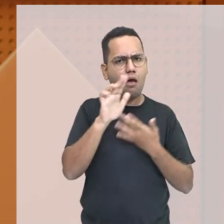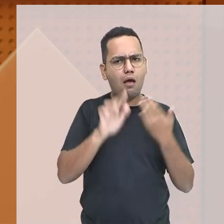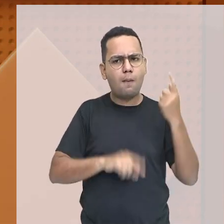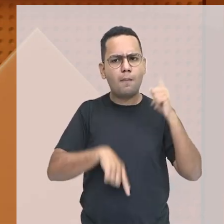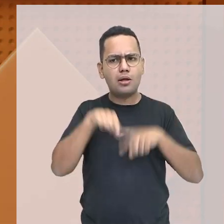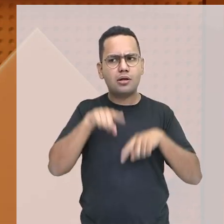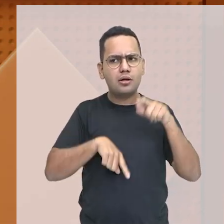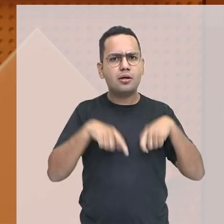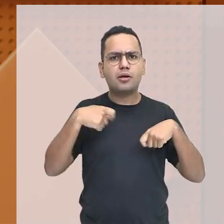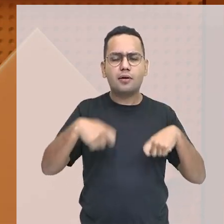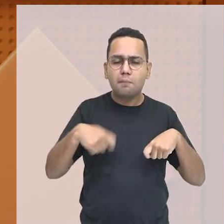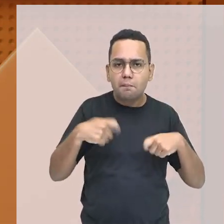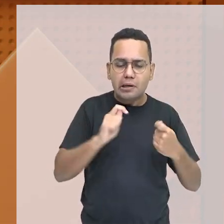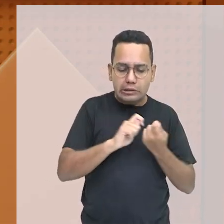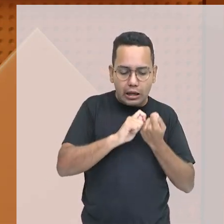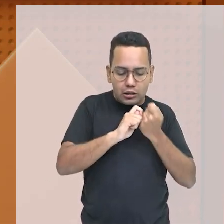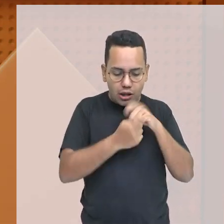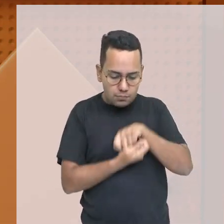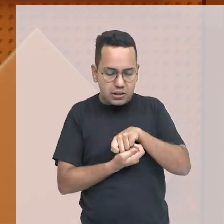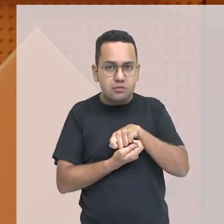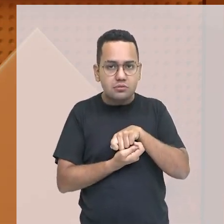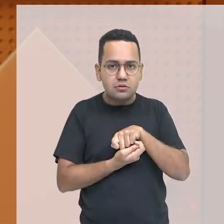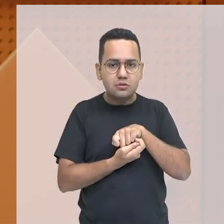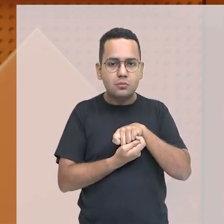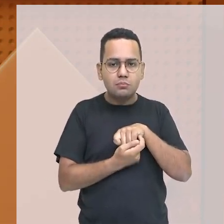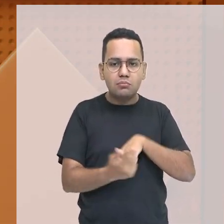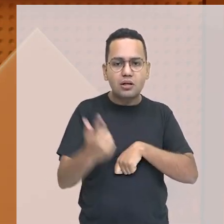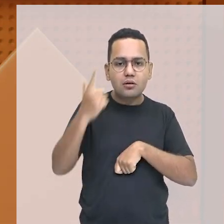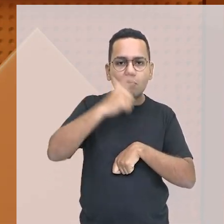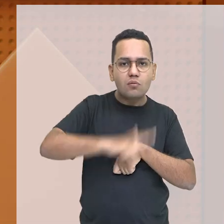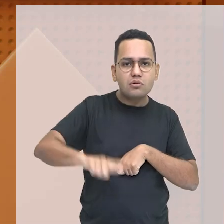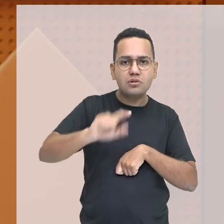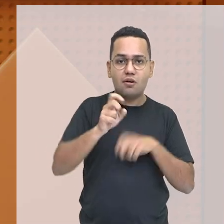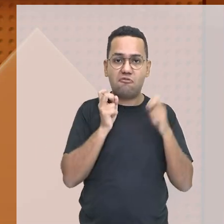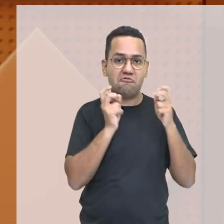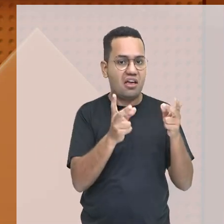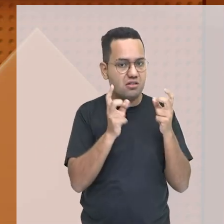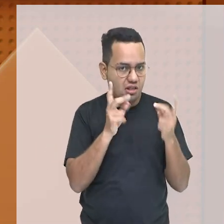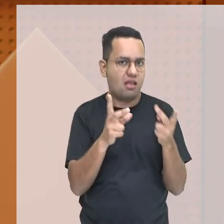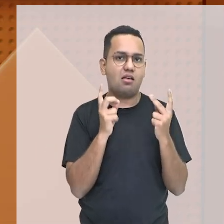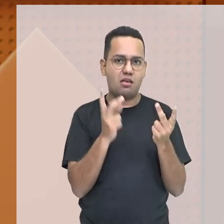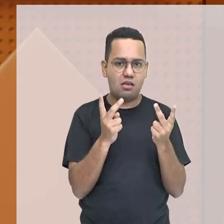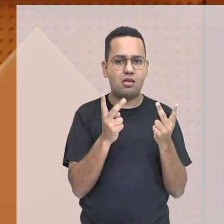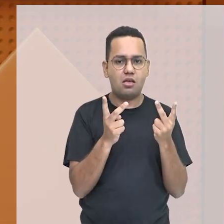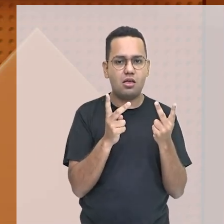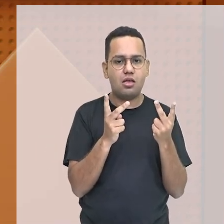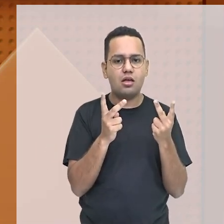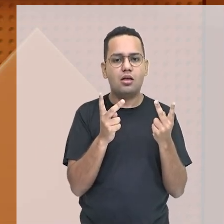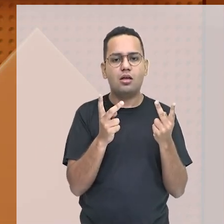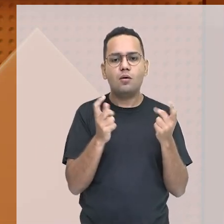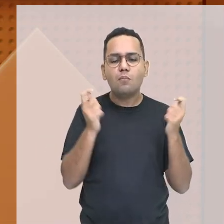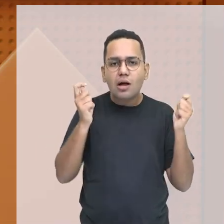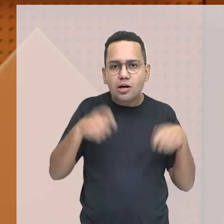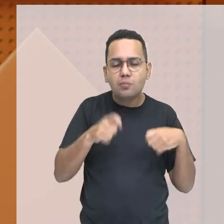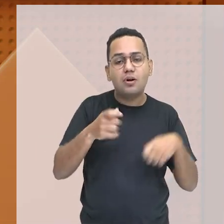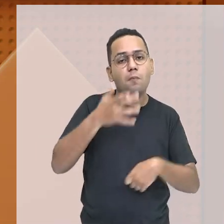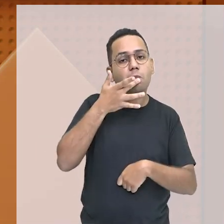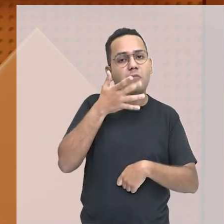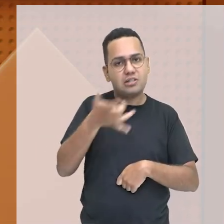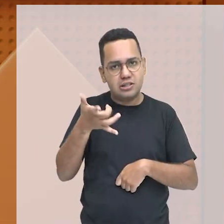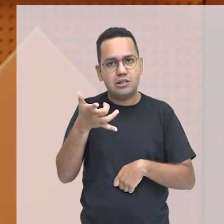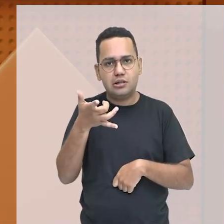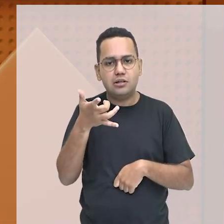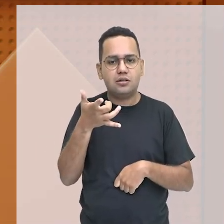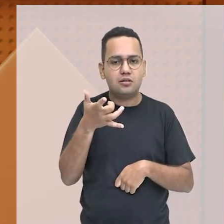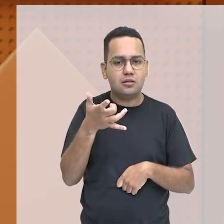do tratamento desse minério para que sejam aí manufaturados e estejam aqui a nosso serviço, né? Facilitem muito